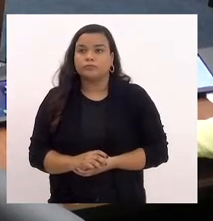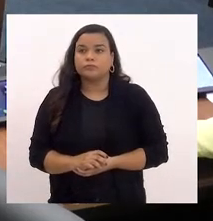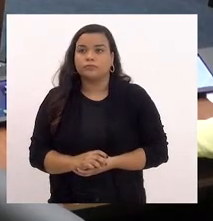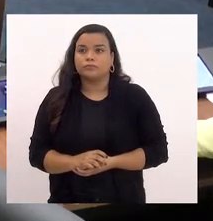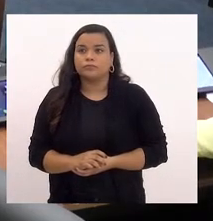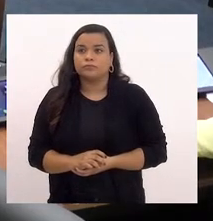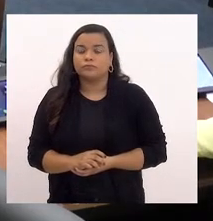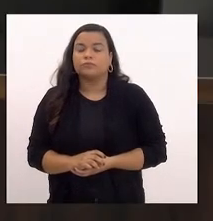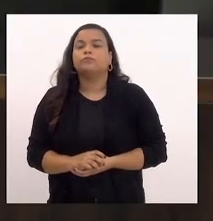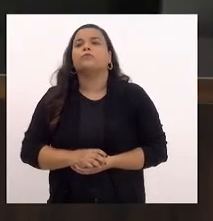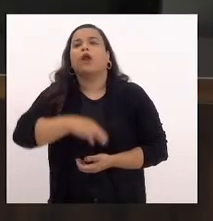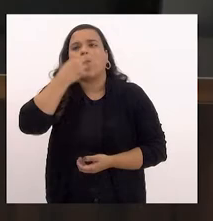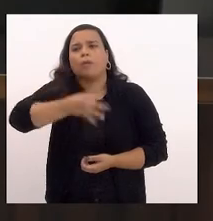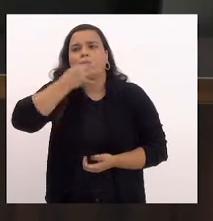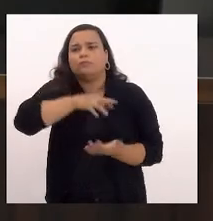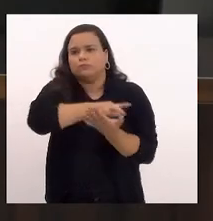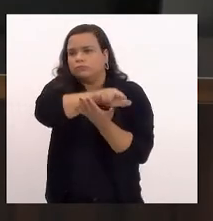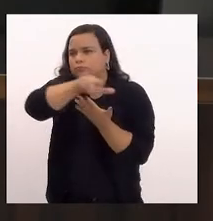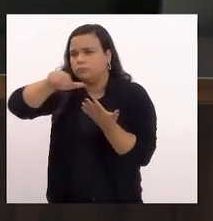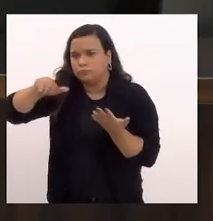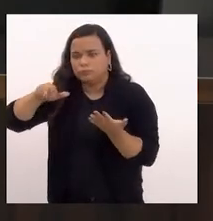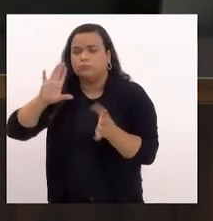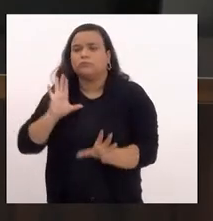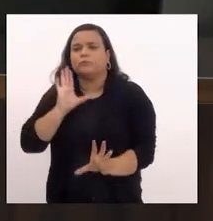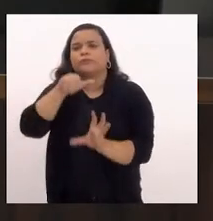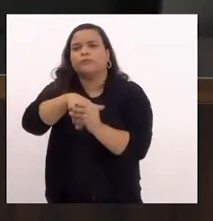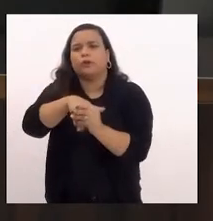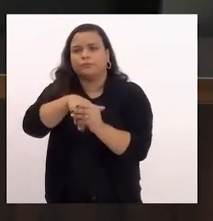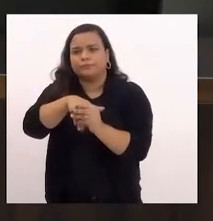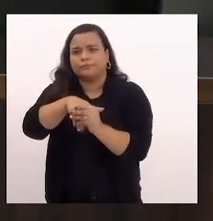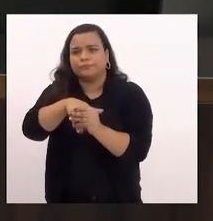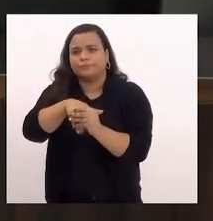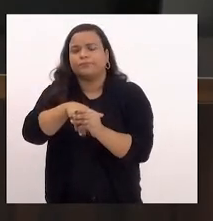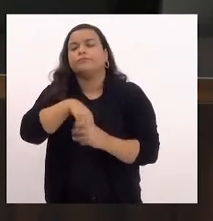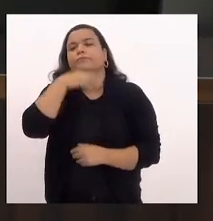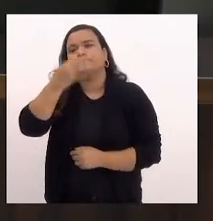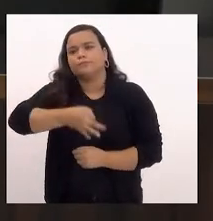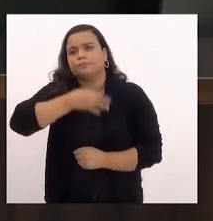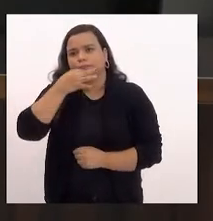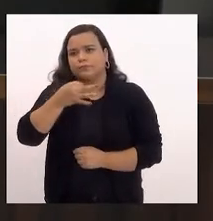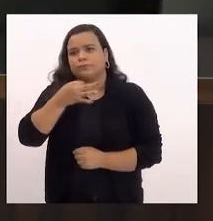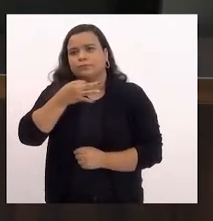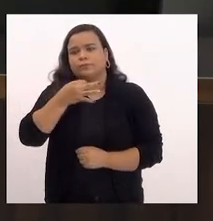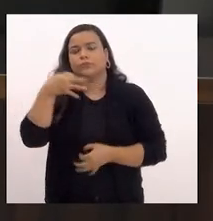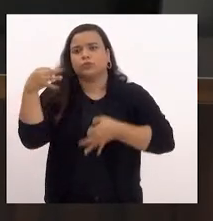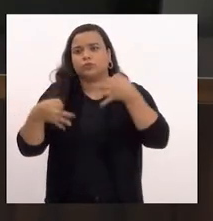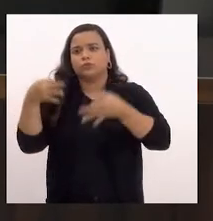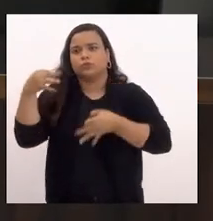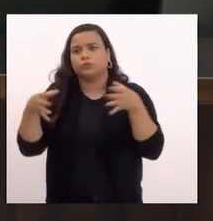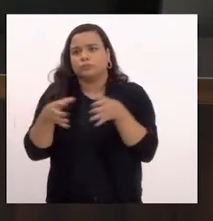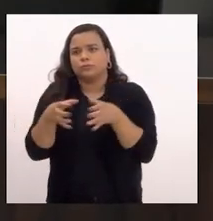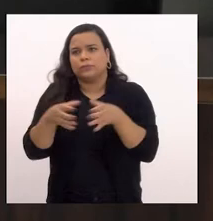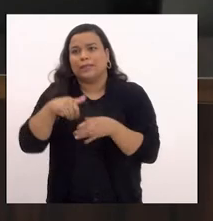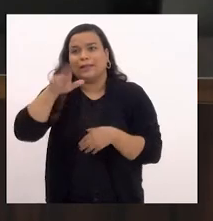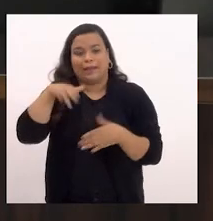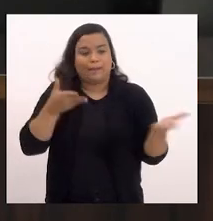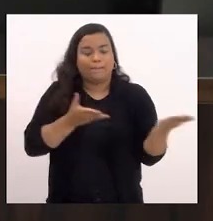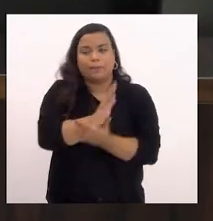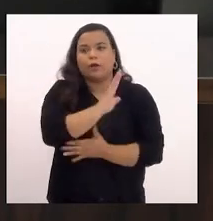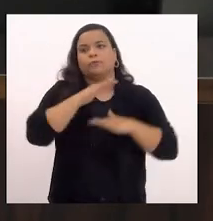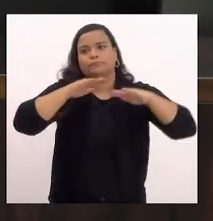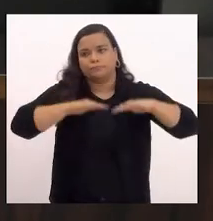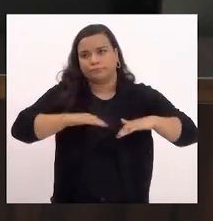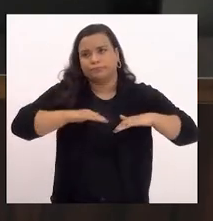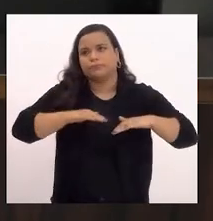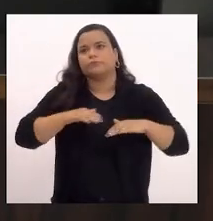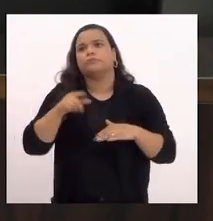Com os pareceres emitidos, em votação, o parecer da Comissão de Constituição e Justiça. Os senhores que aprovam, permaneçam como estão aprovados. Em votação, um